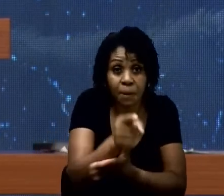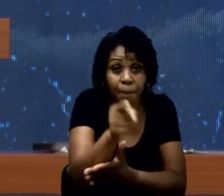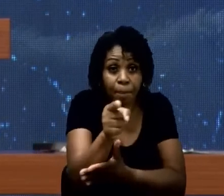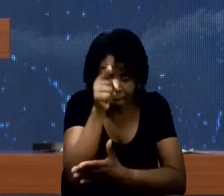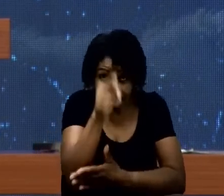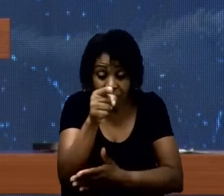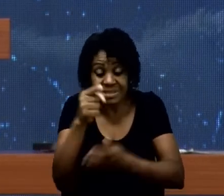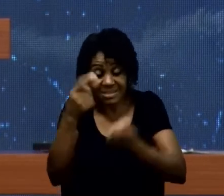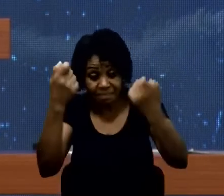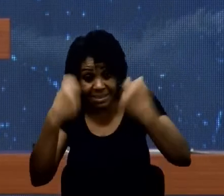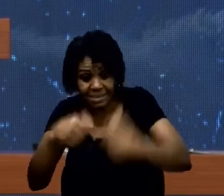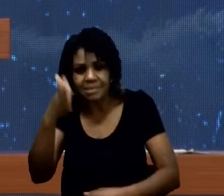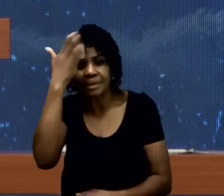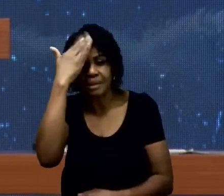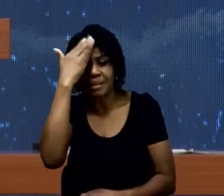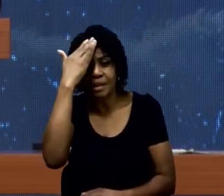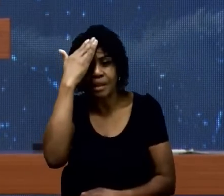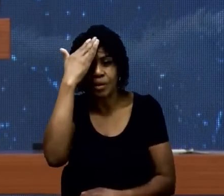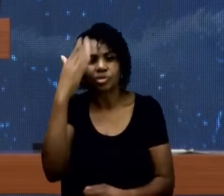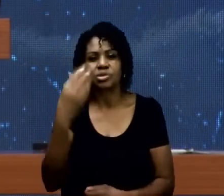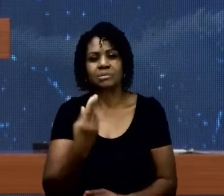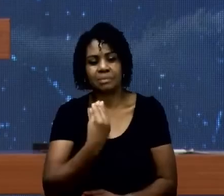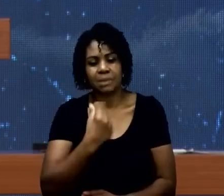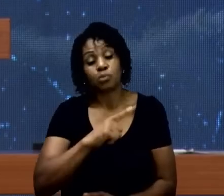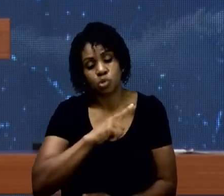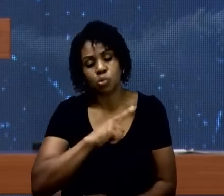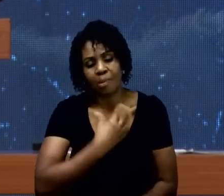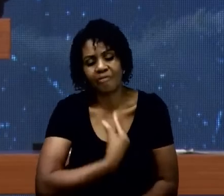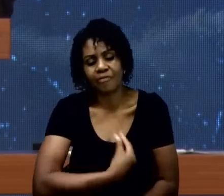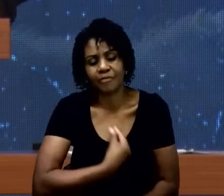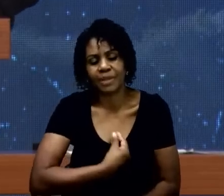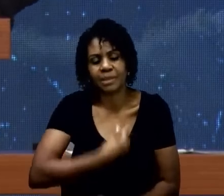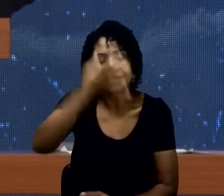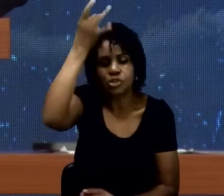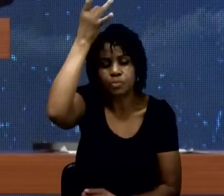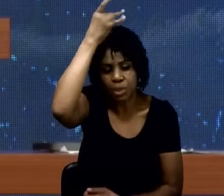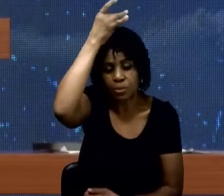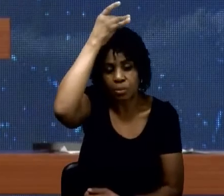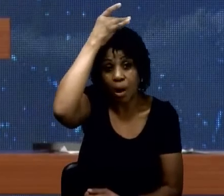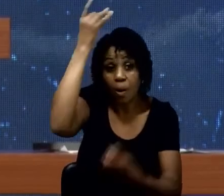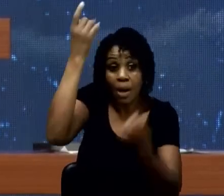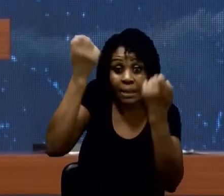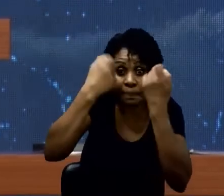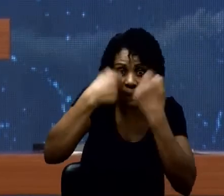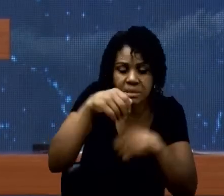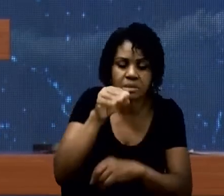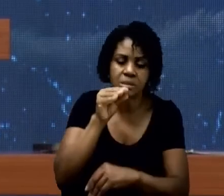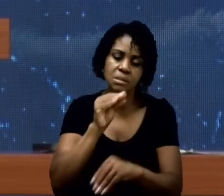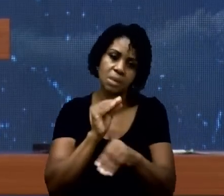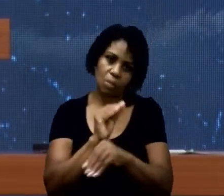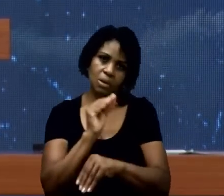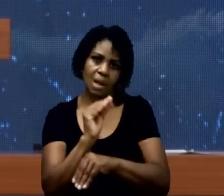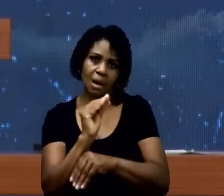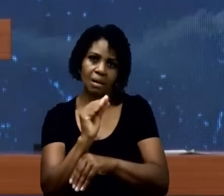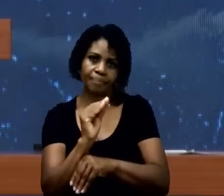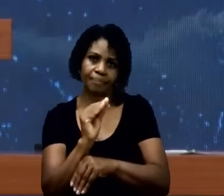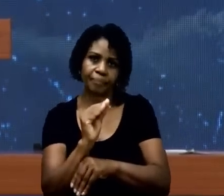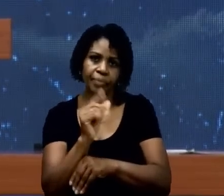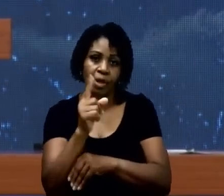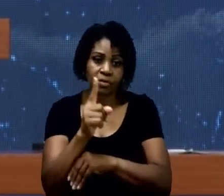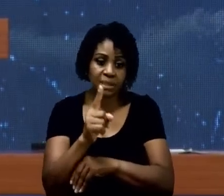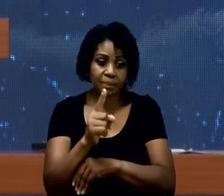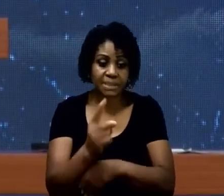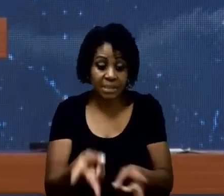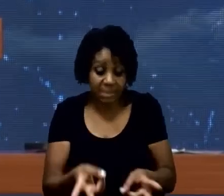que entender que você tem uma roupa espiritual, que às vezes você sai de casa e você não percebe que você está nu. E você fica